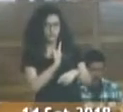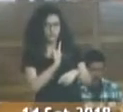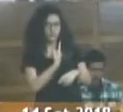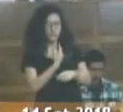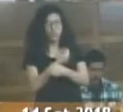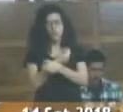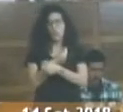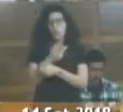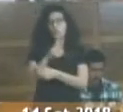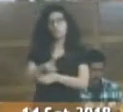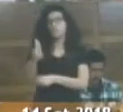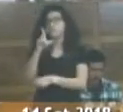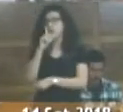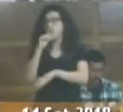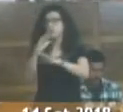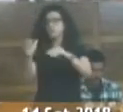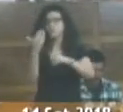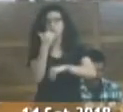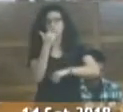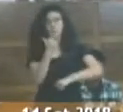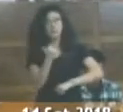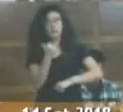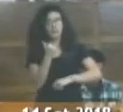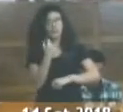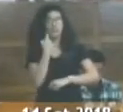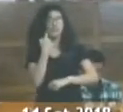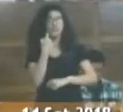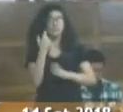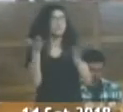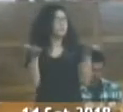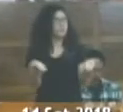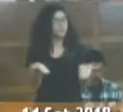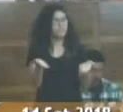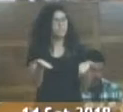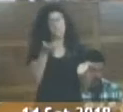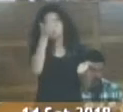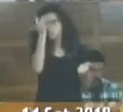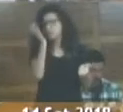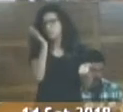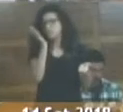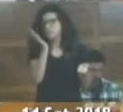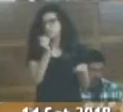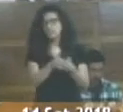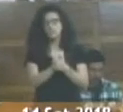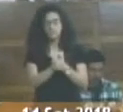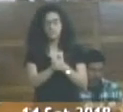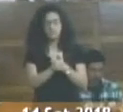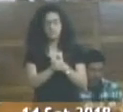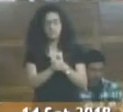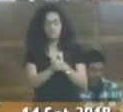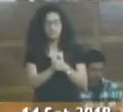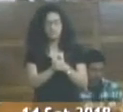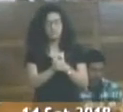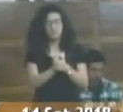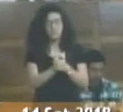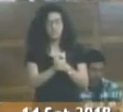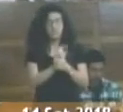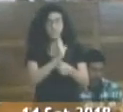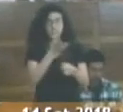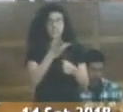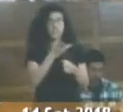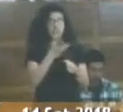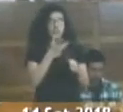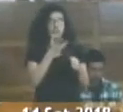do mar para se alimentar. E hoje, os que não estão aterrados pelos grandes condomínios